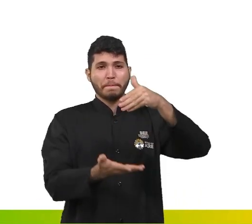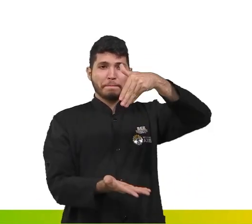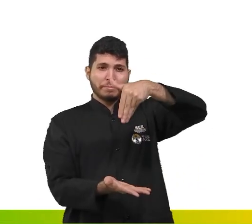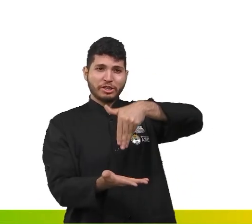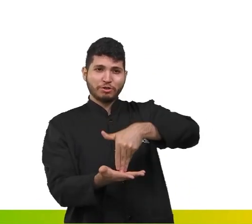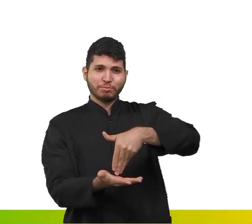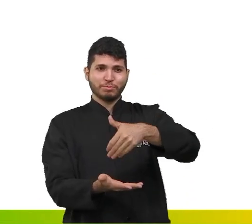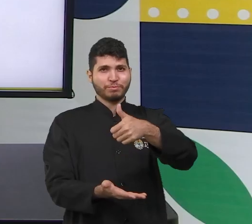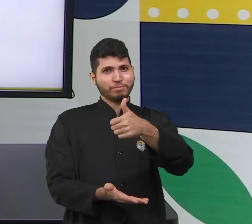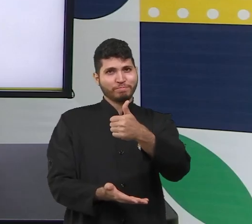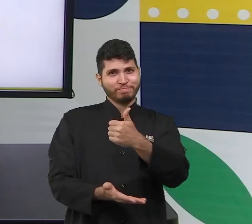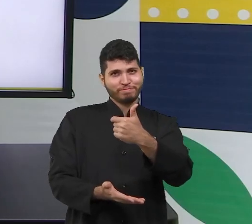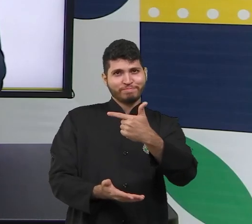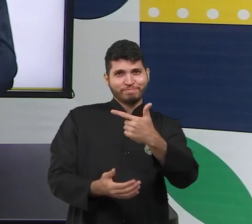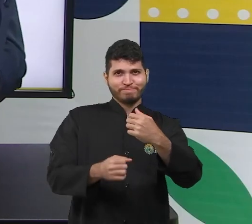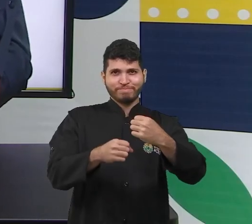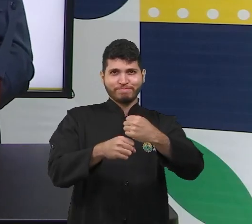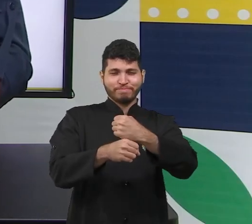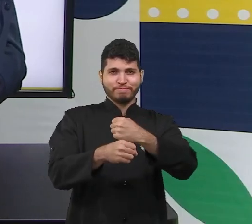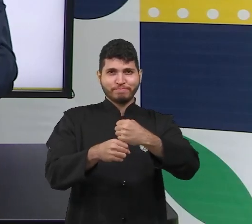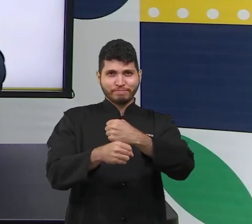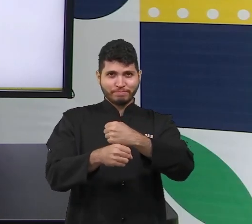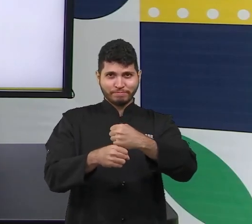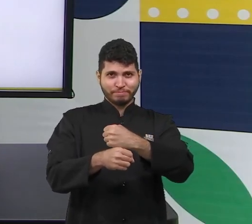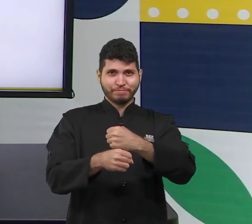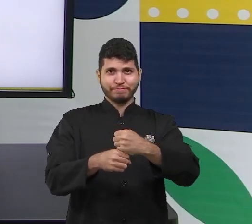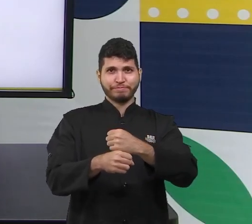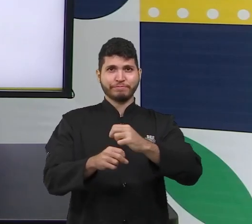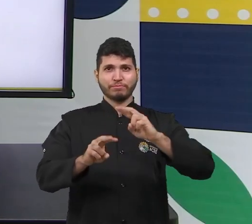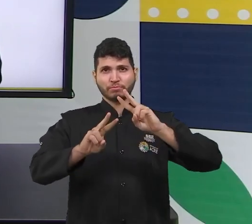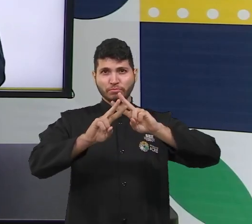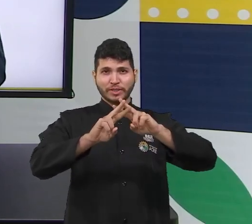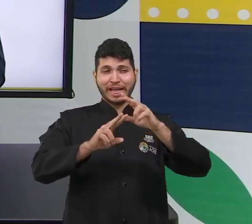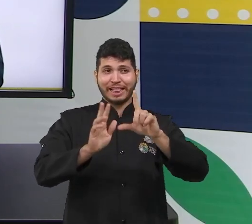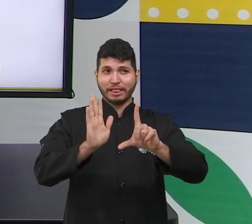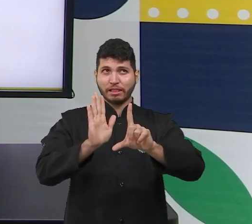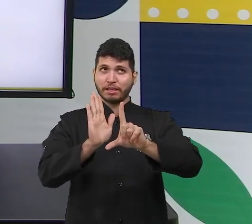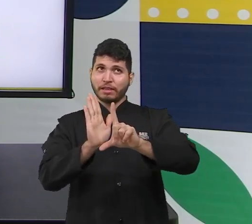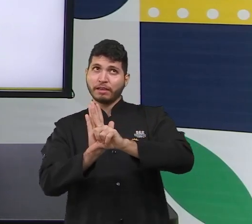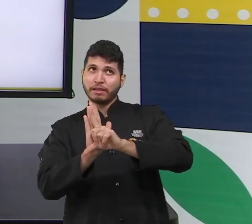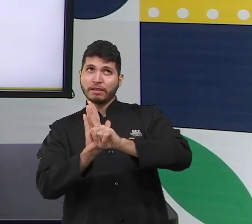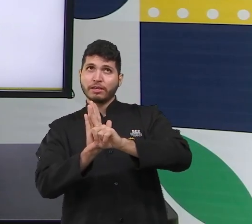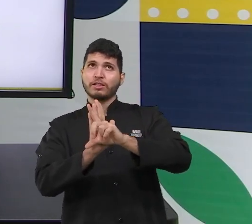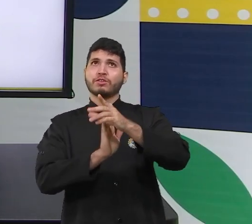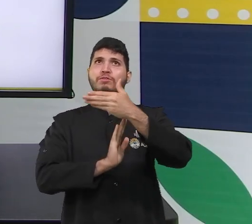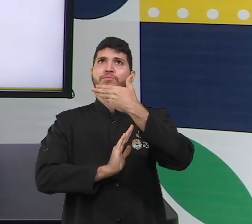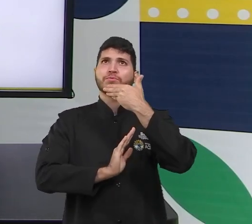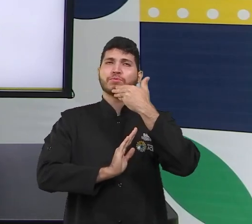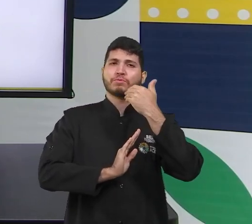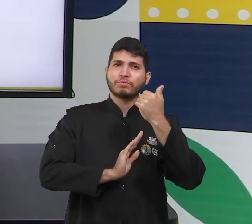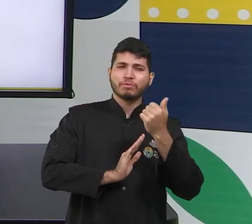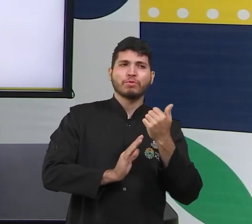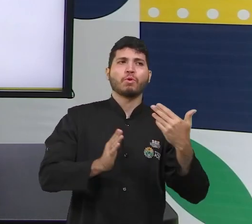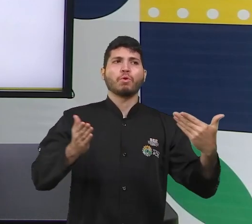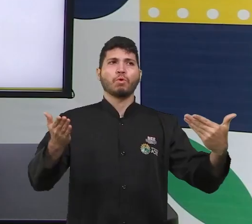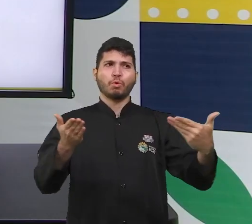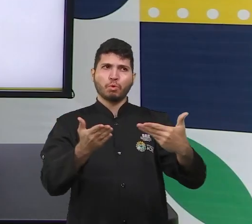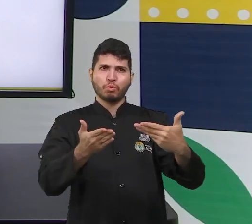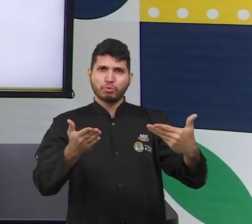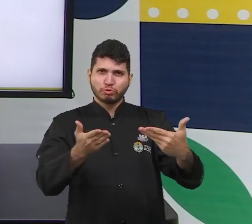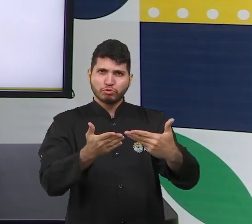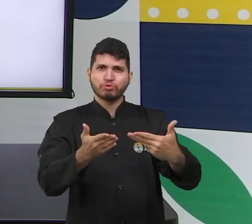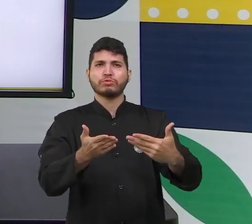lei mudou, a lei melhorou, né? Ela passa a punir mais severamente o